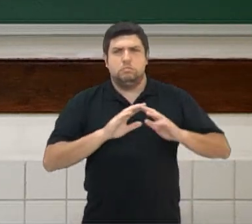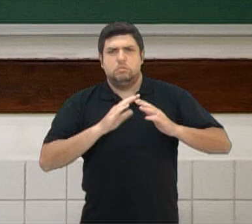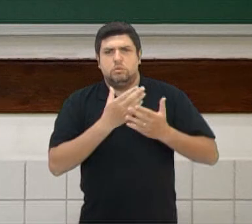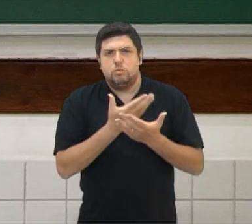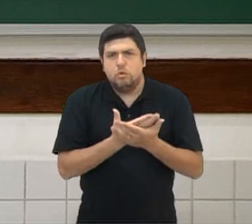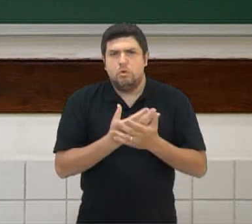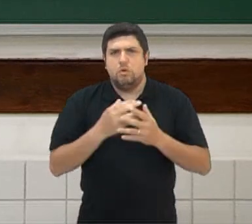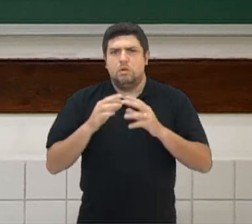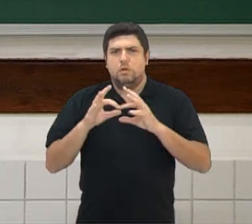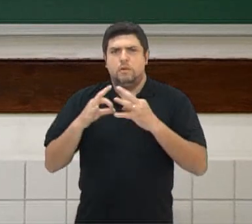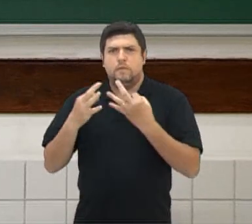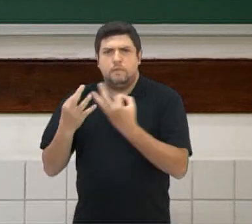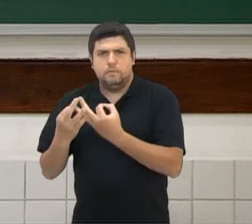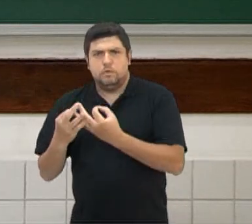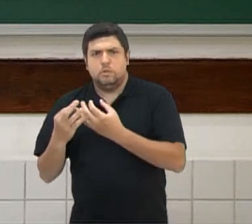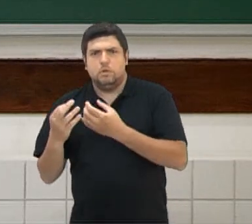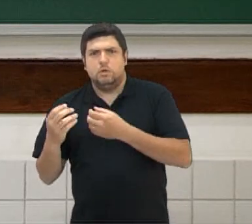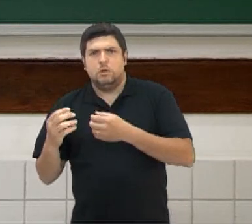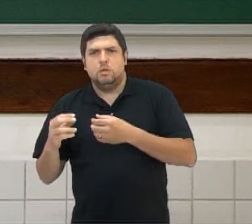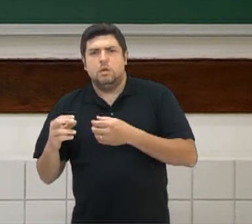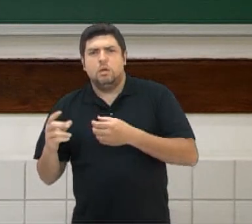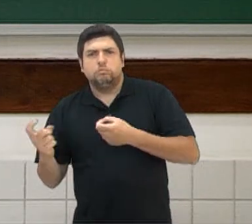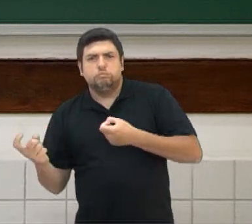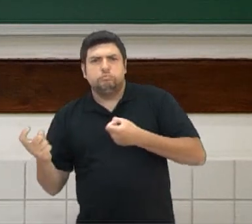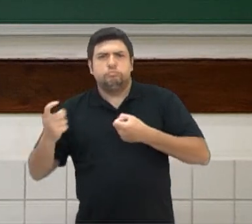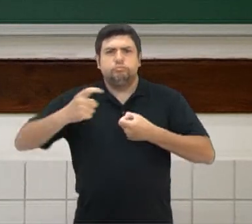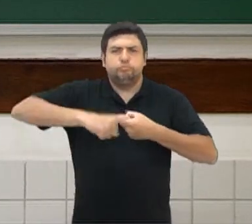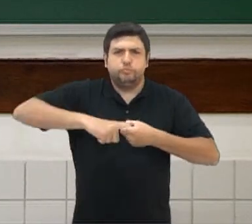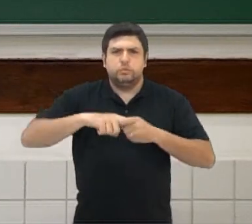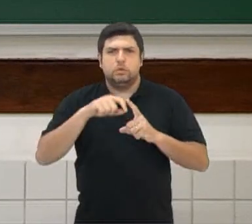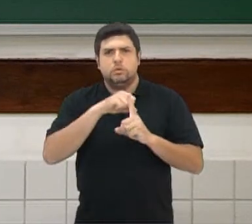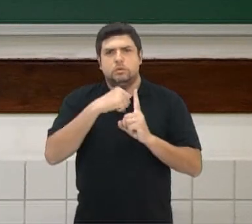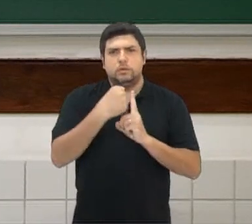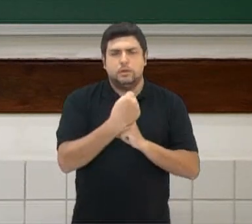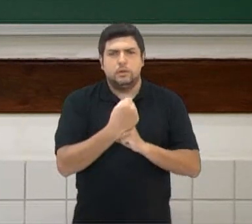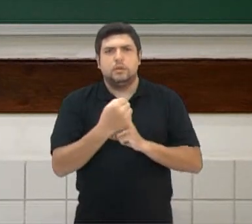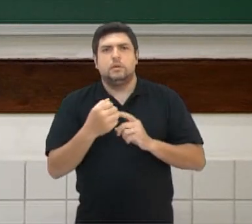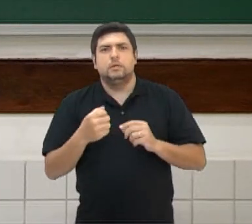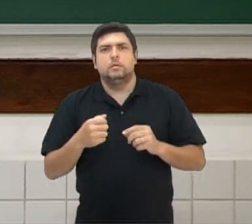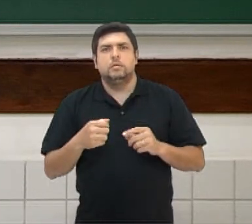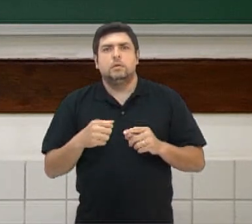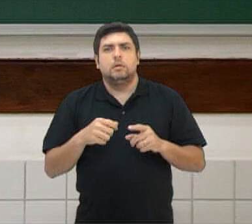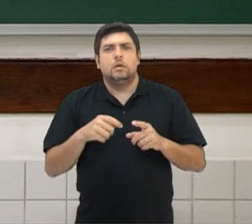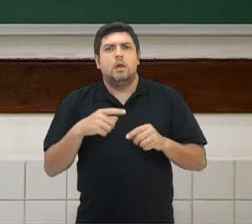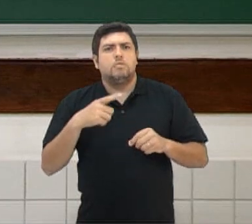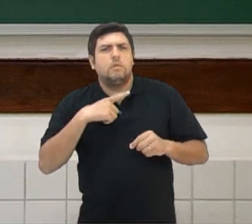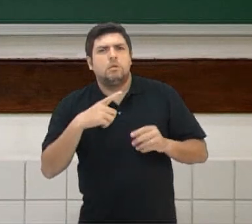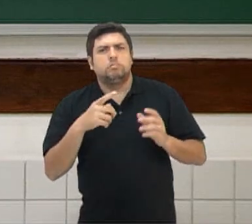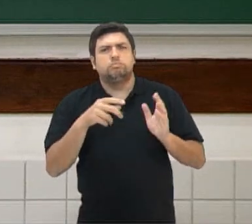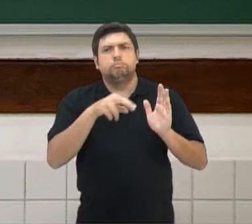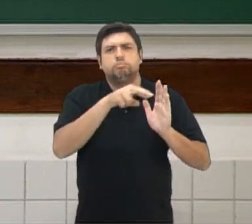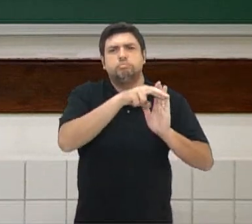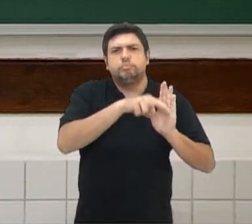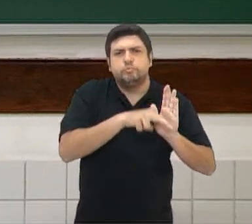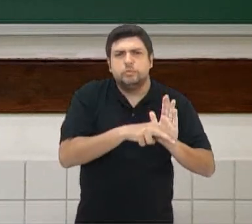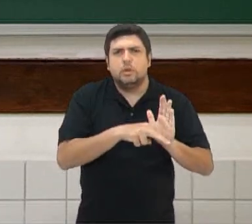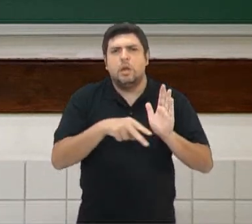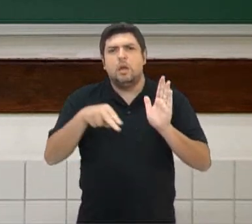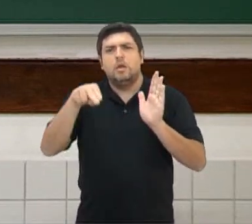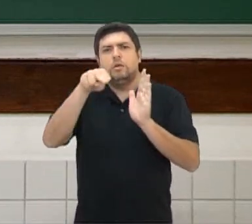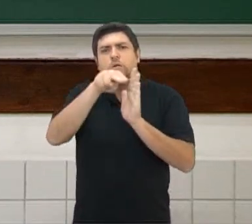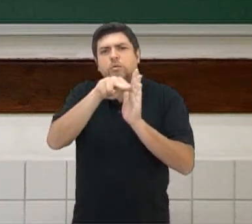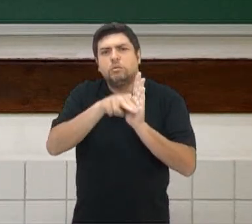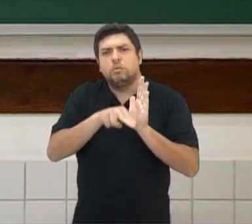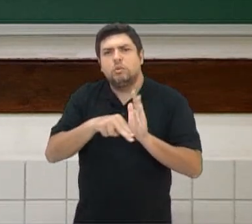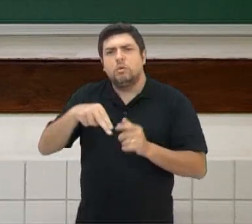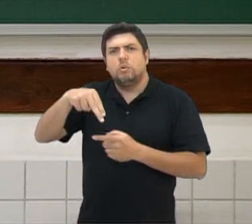família, reinserção, elas têm os seus dogmas, as suas normativas, e é assim que